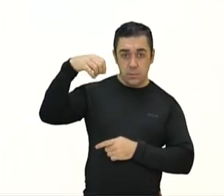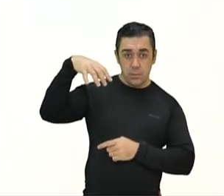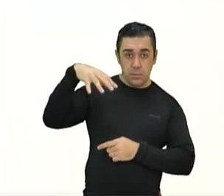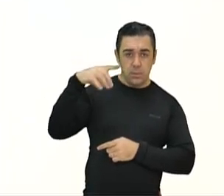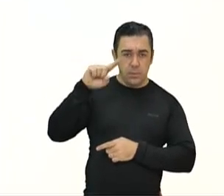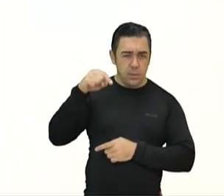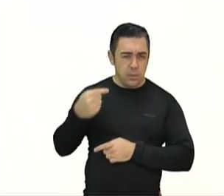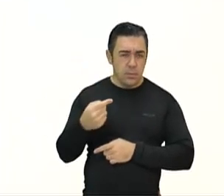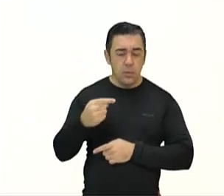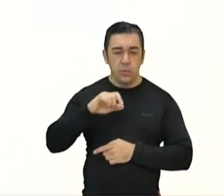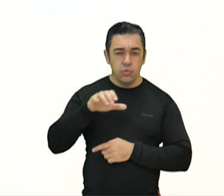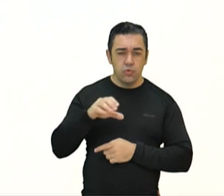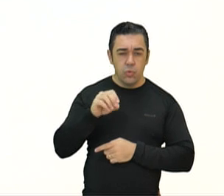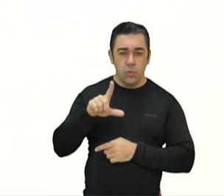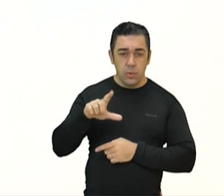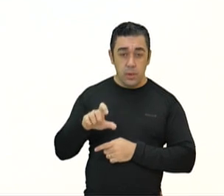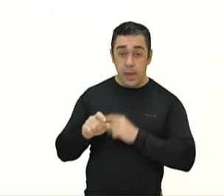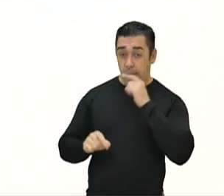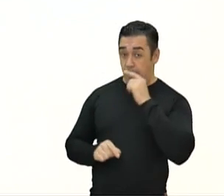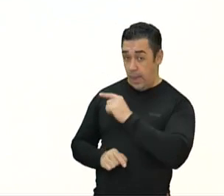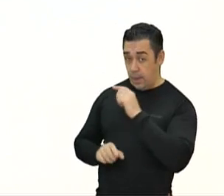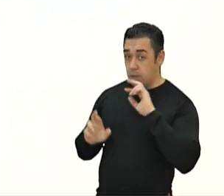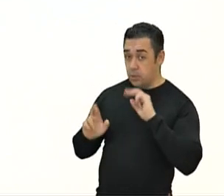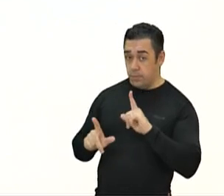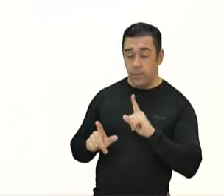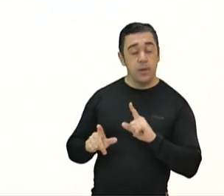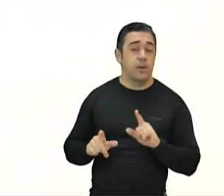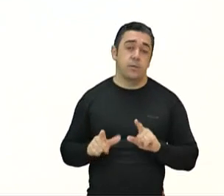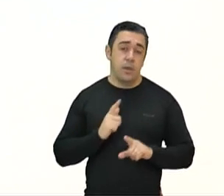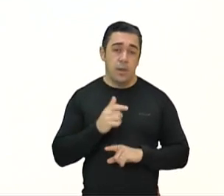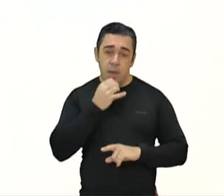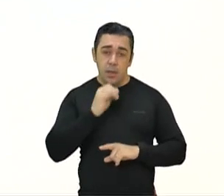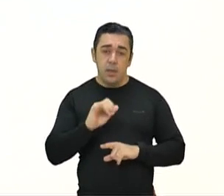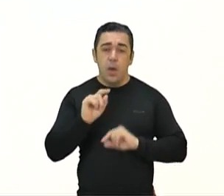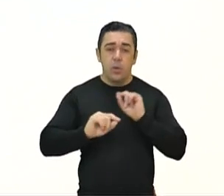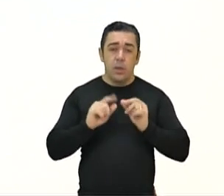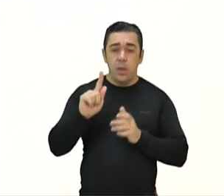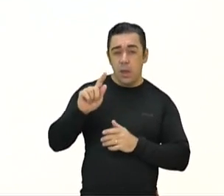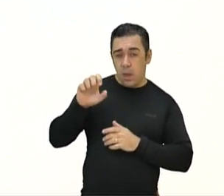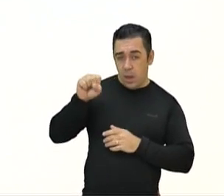após o efeito Joule. No caso dessa lâmpada aqui, que é fluorescente,